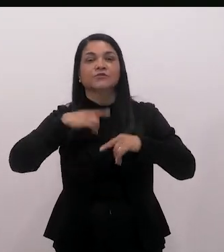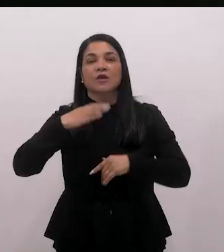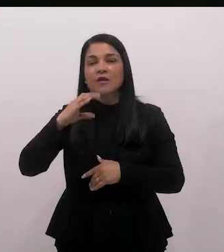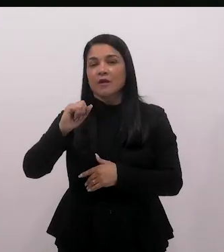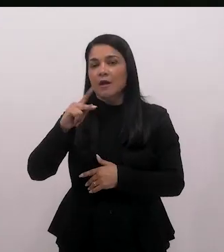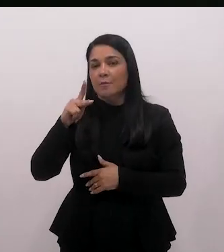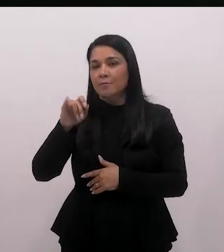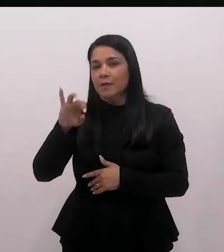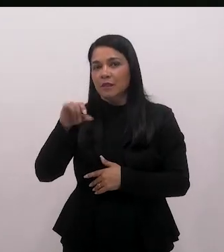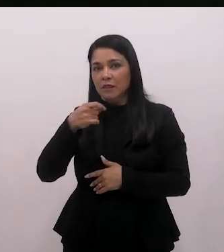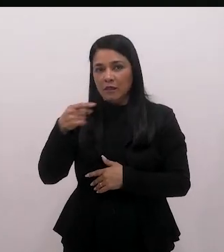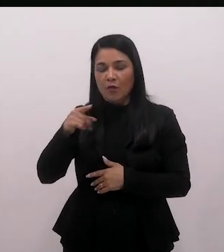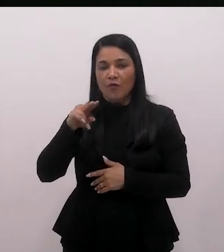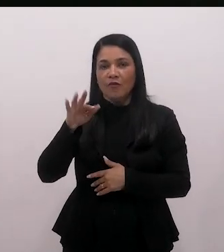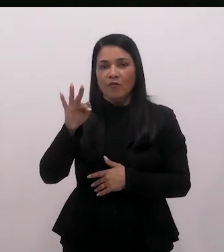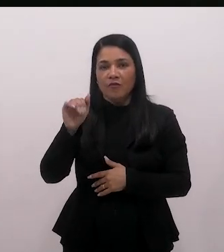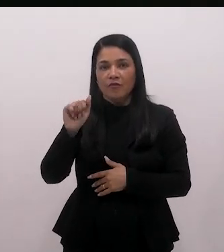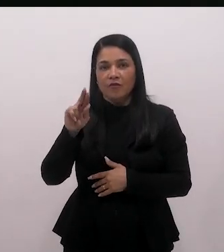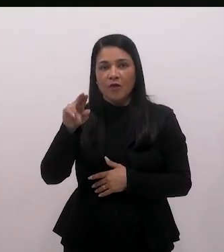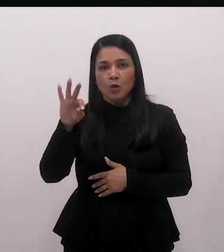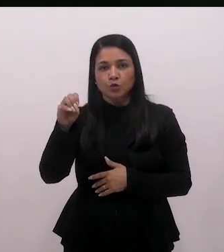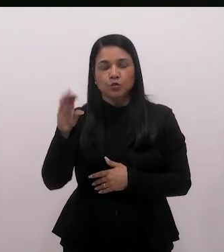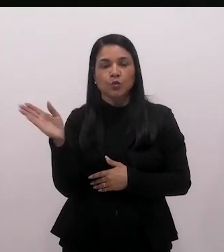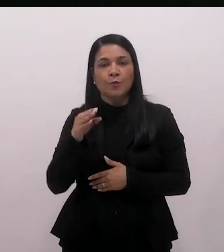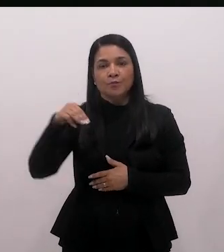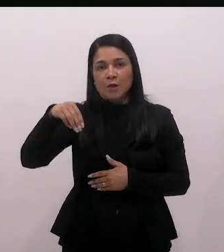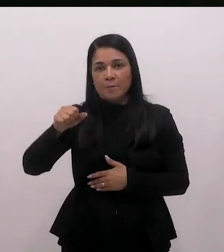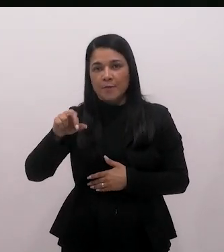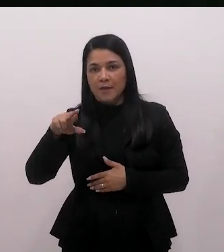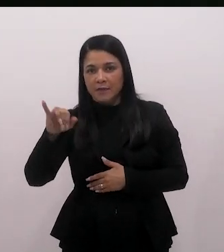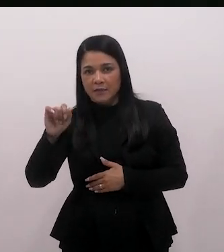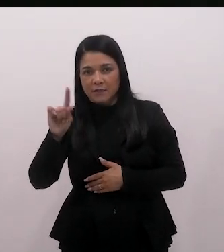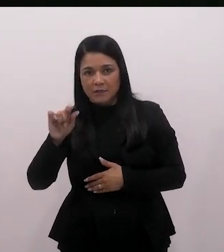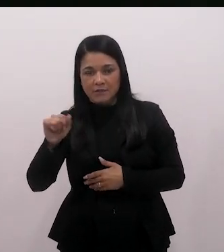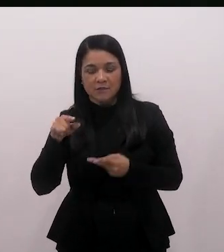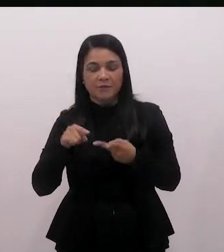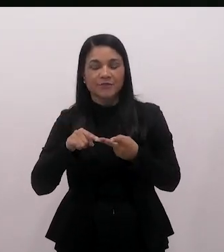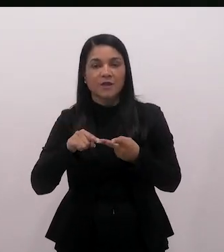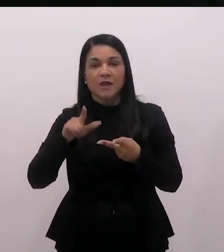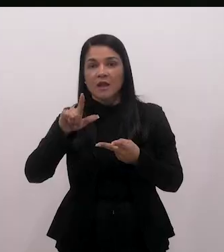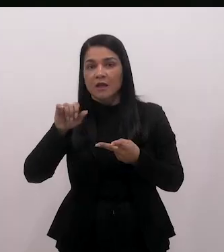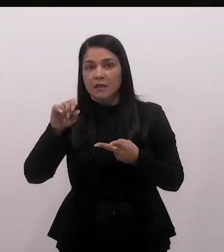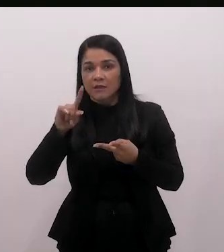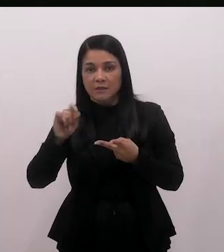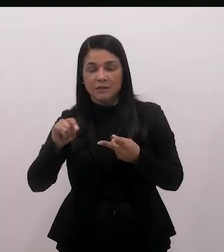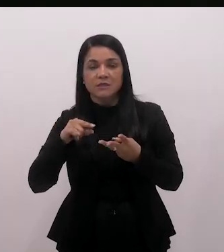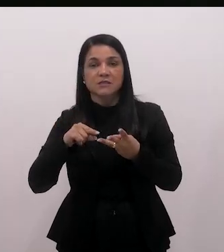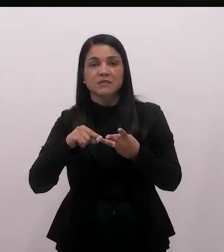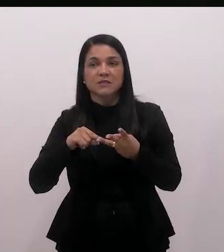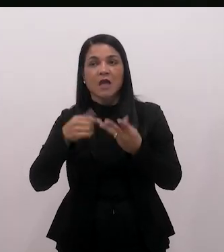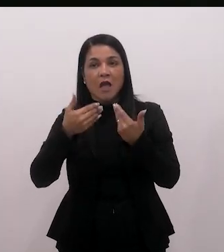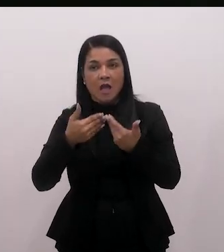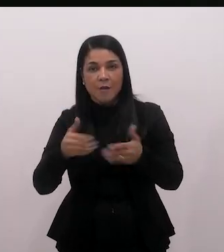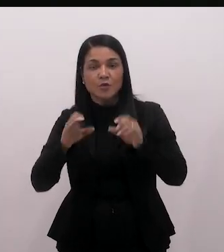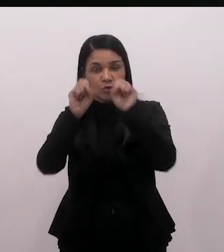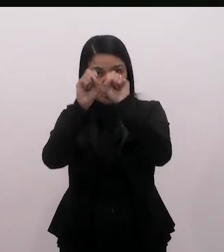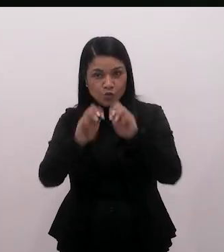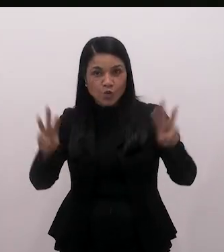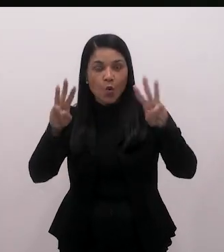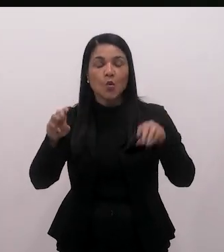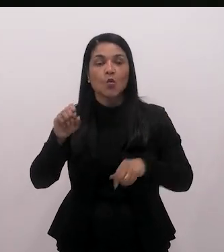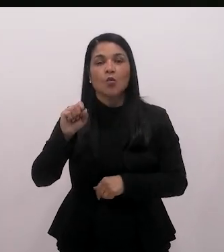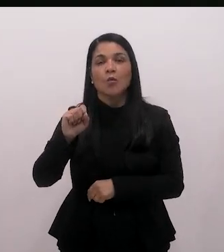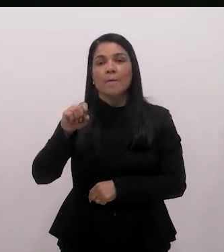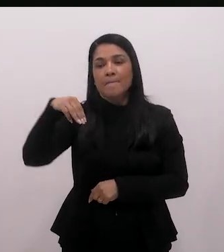falei aqui dos Capitão Fausto, mas vai ter também Marisa Liz, vai ter também teve este final de semana o Sharky, que abriu o show